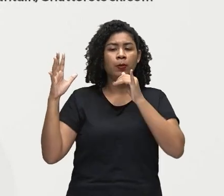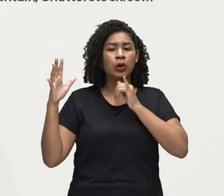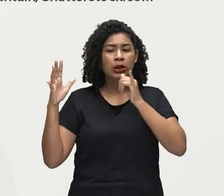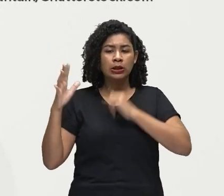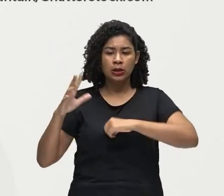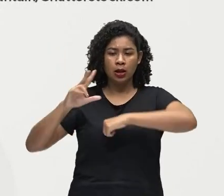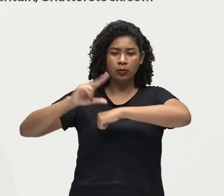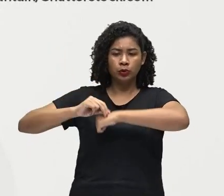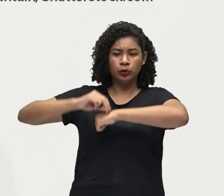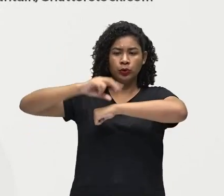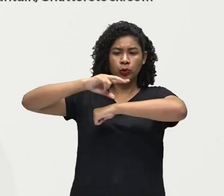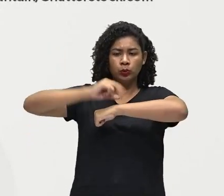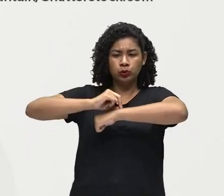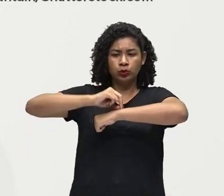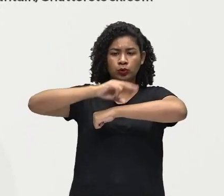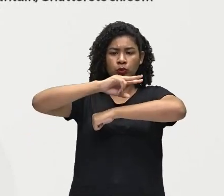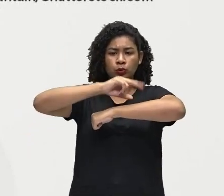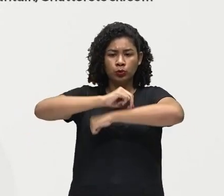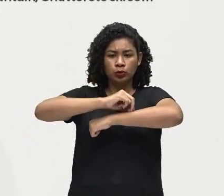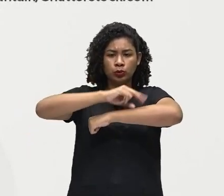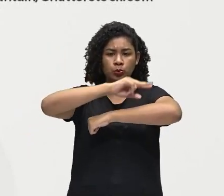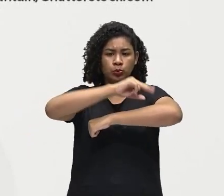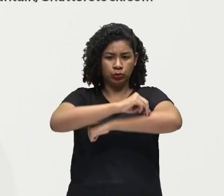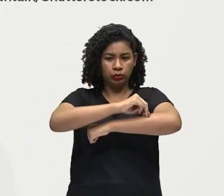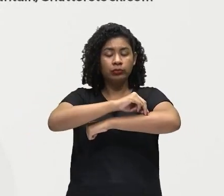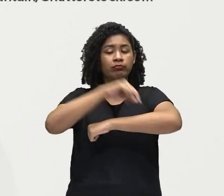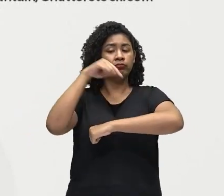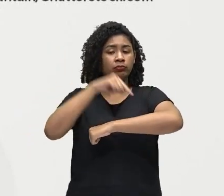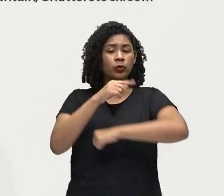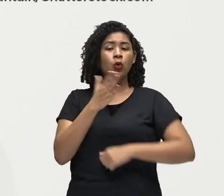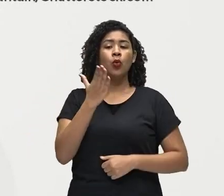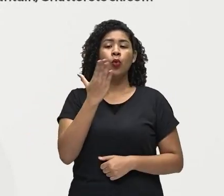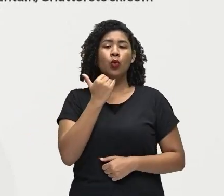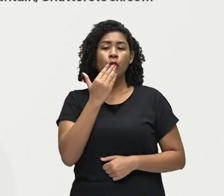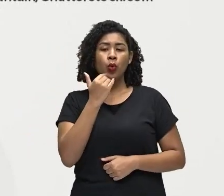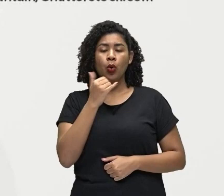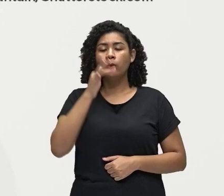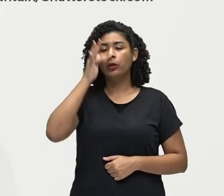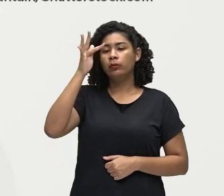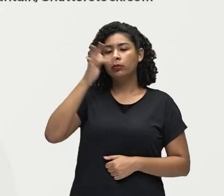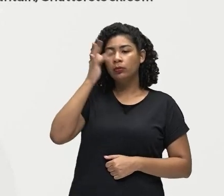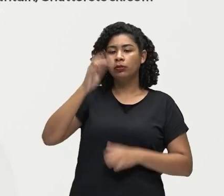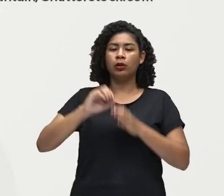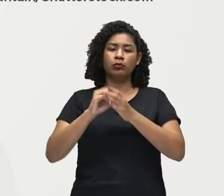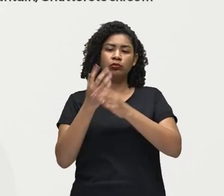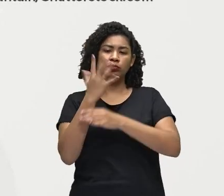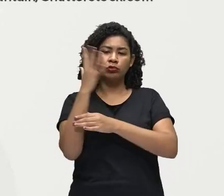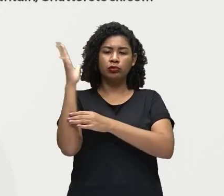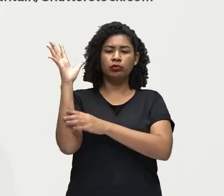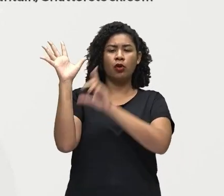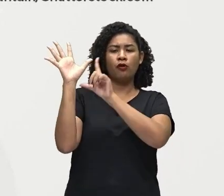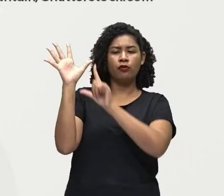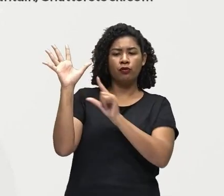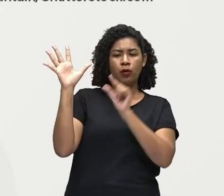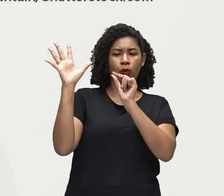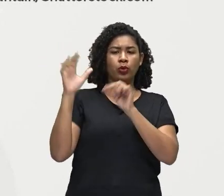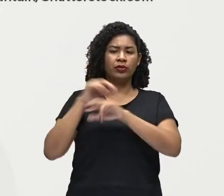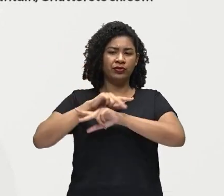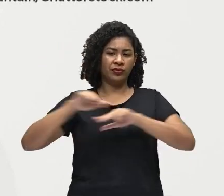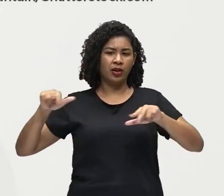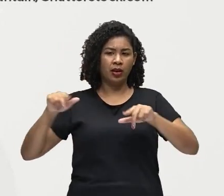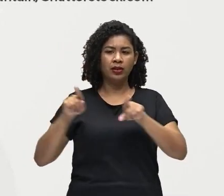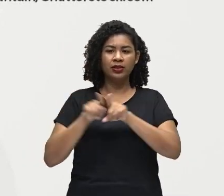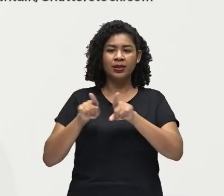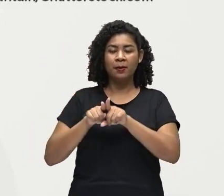Que é um ser que come aí plantas, né? No caso aqui você tem o bicho da seda, né? Que é uma lagarta que come também